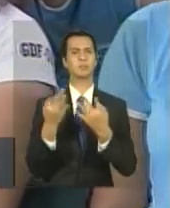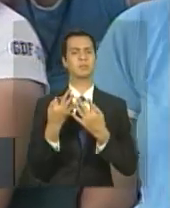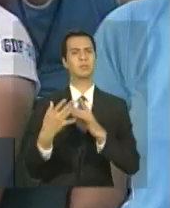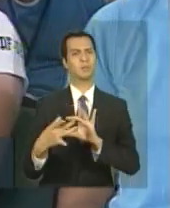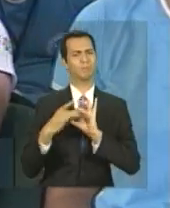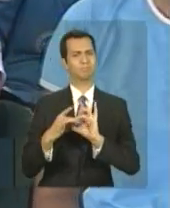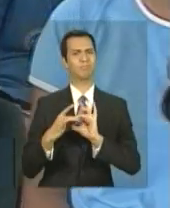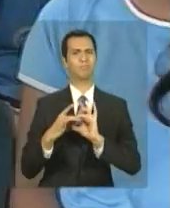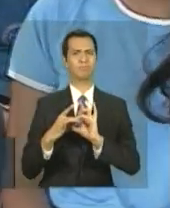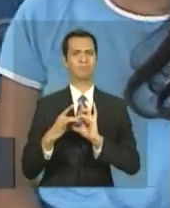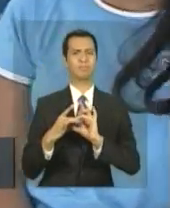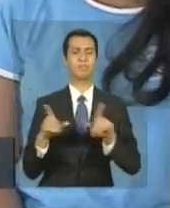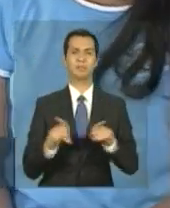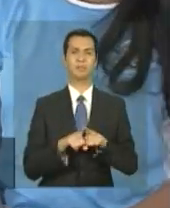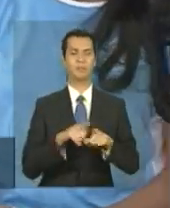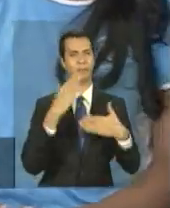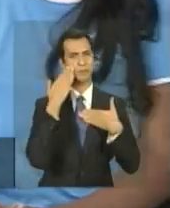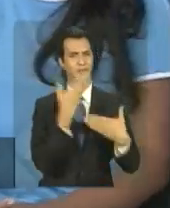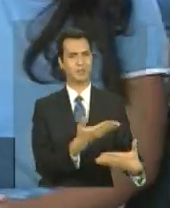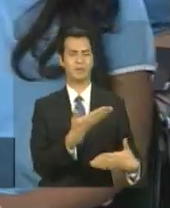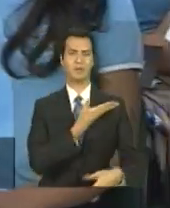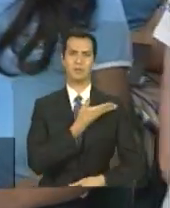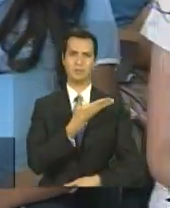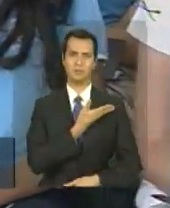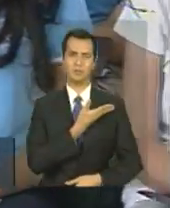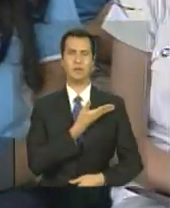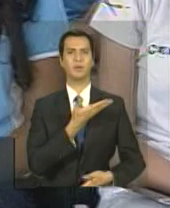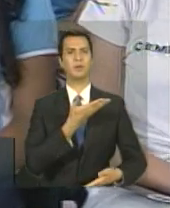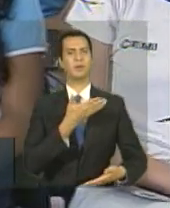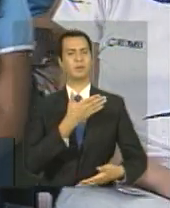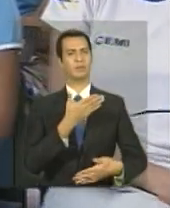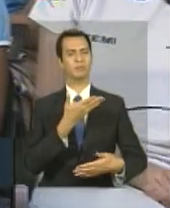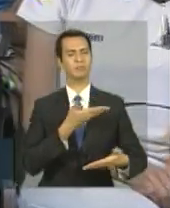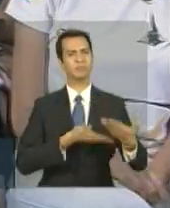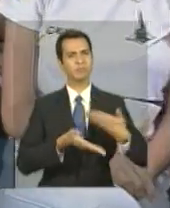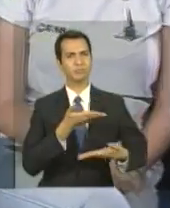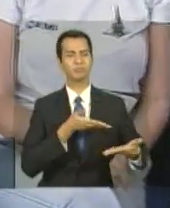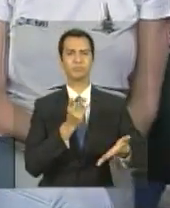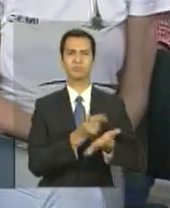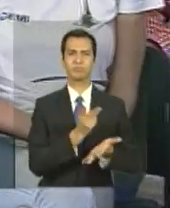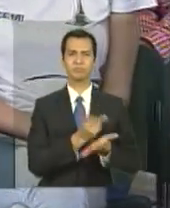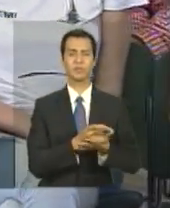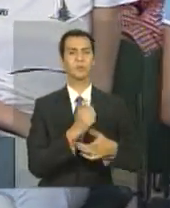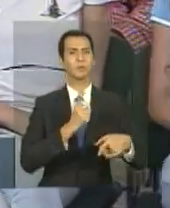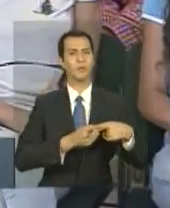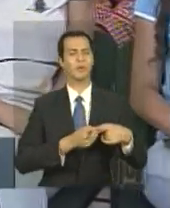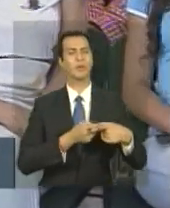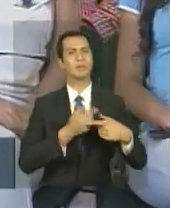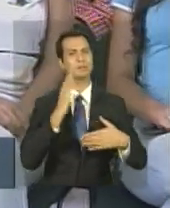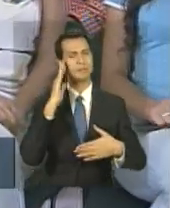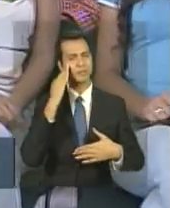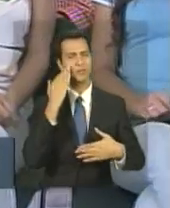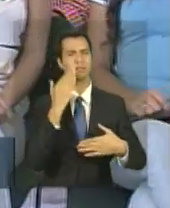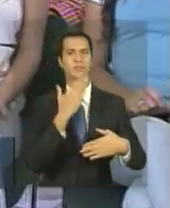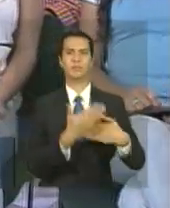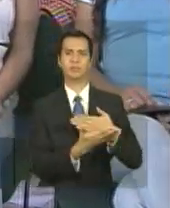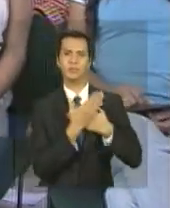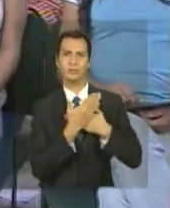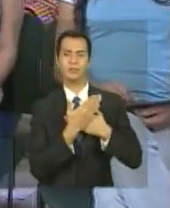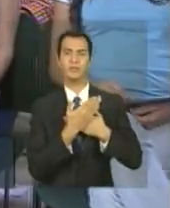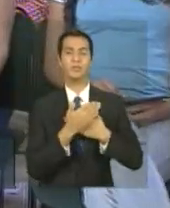seguro. A nossos amigos, amigas, companheiros e companheiras, pela compreensão e a todos